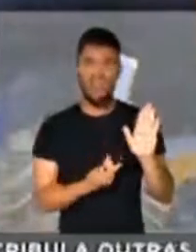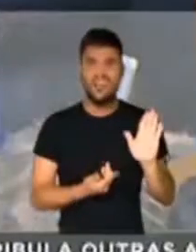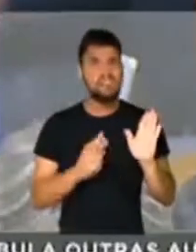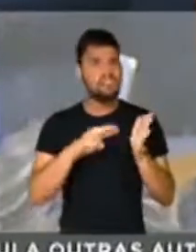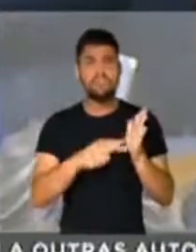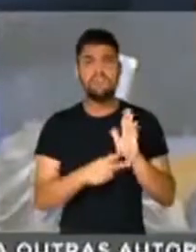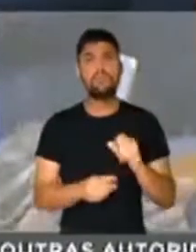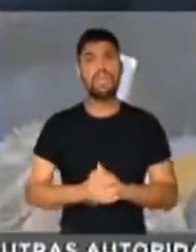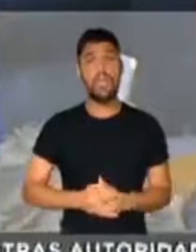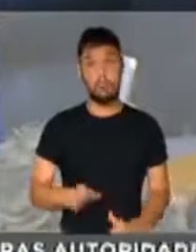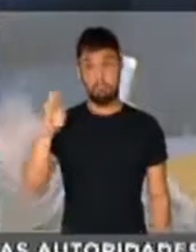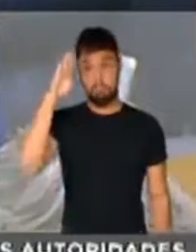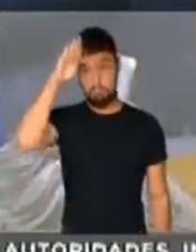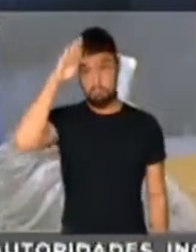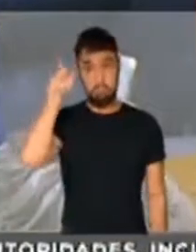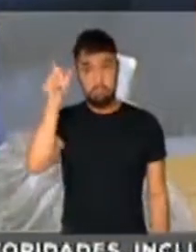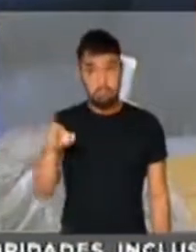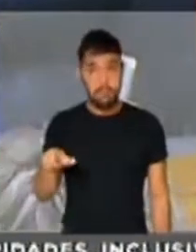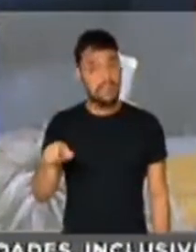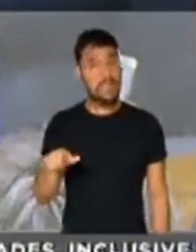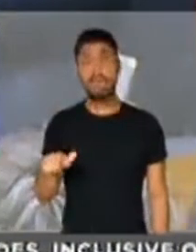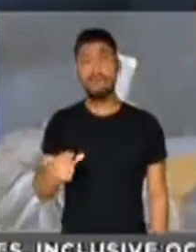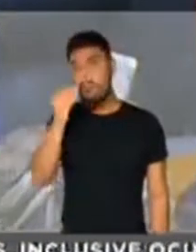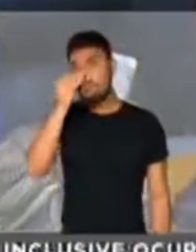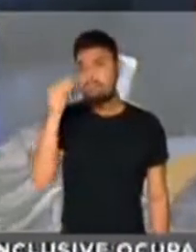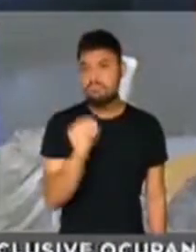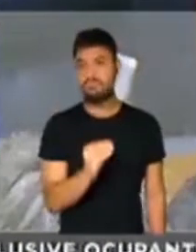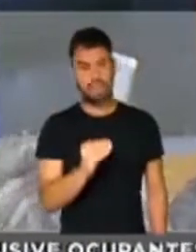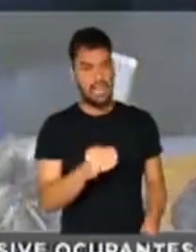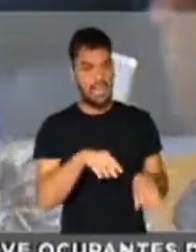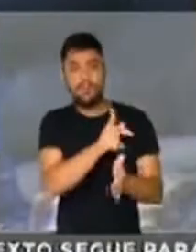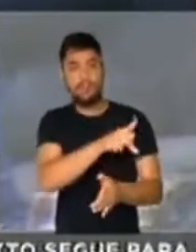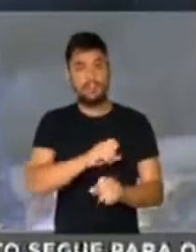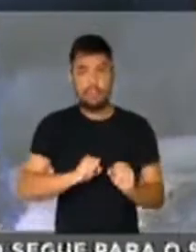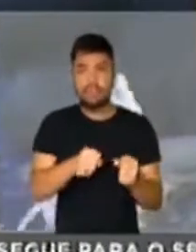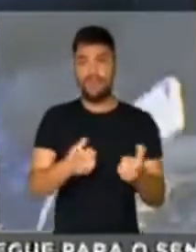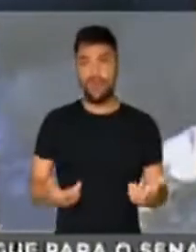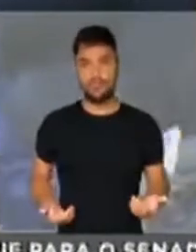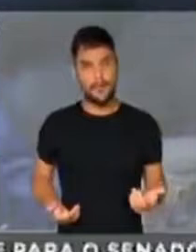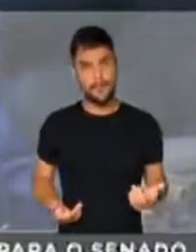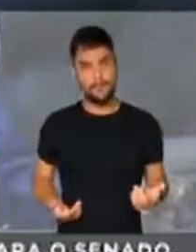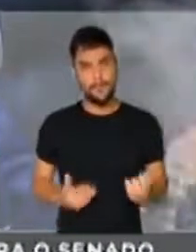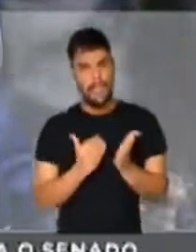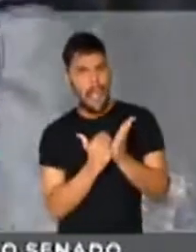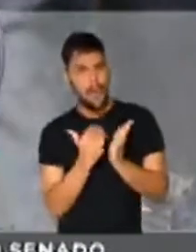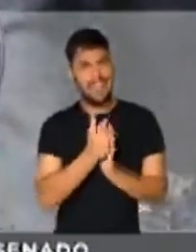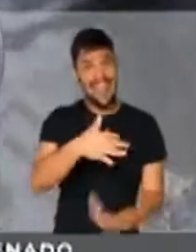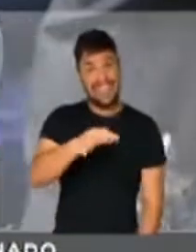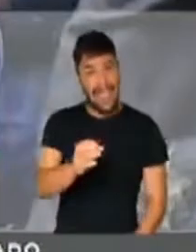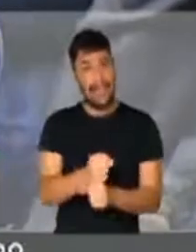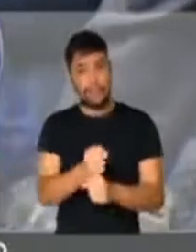governo do capitão Bolsonaro não tem compromisso com a educação. Aumentar em 10